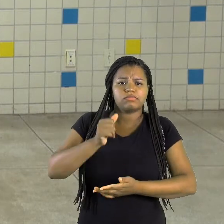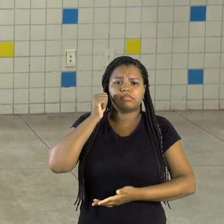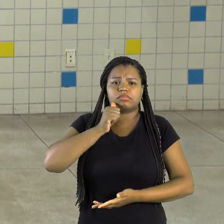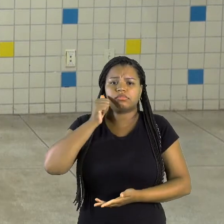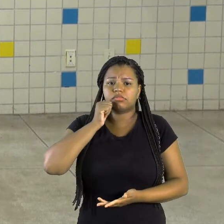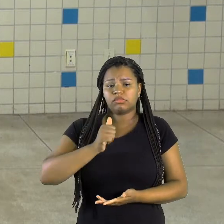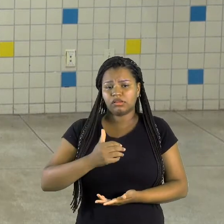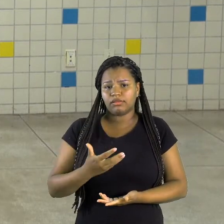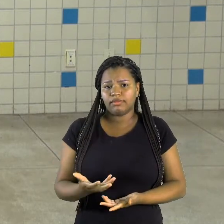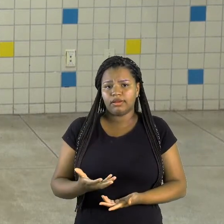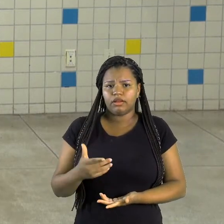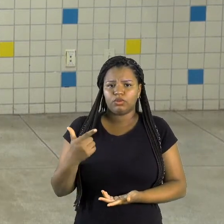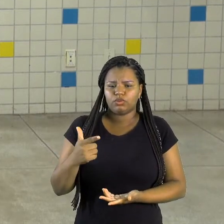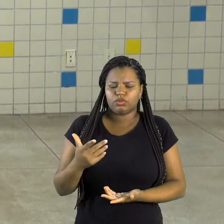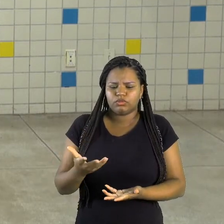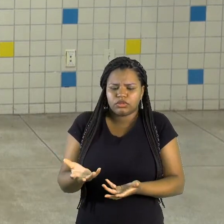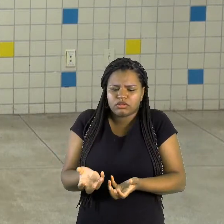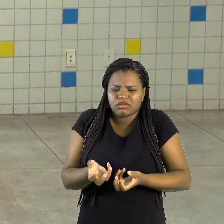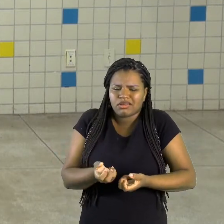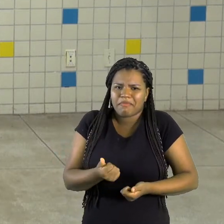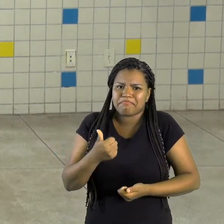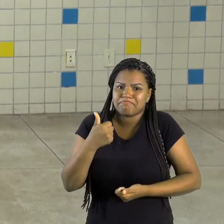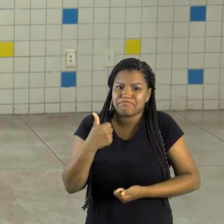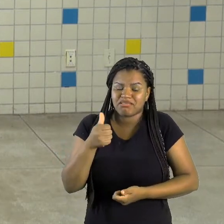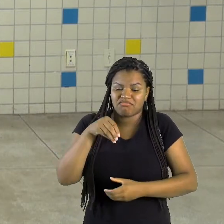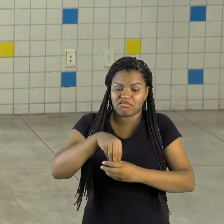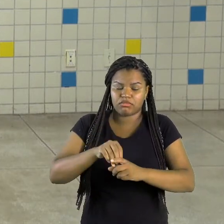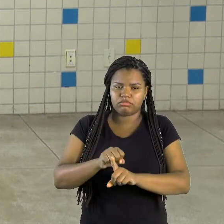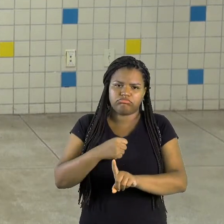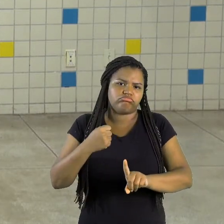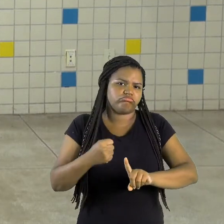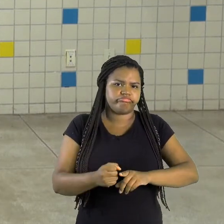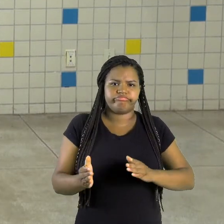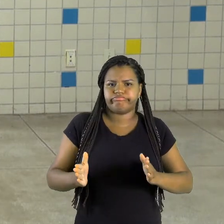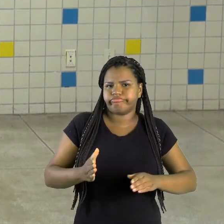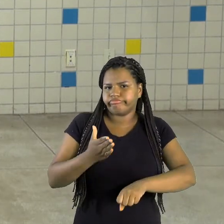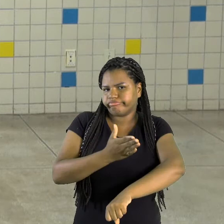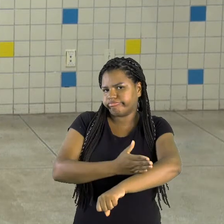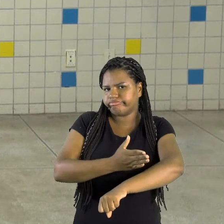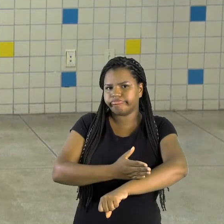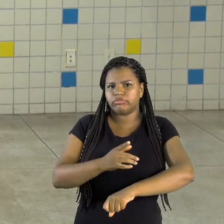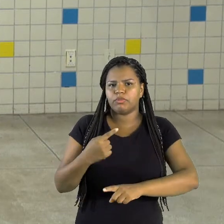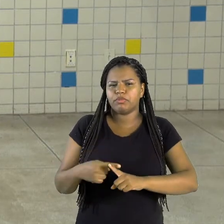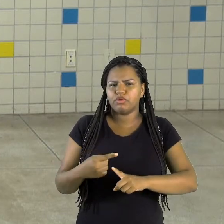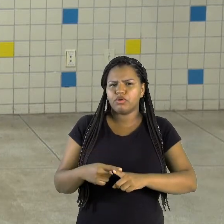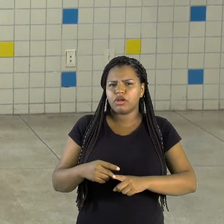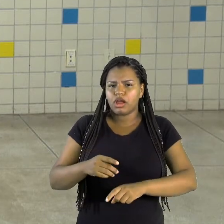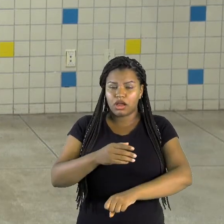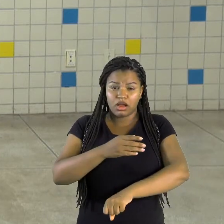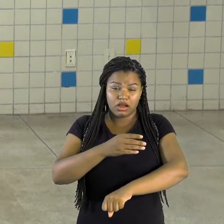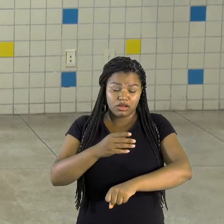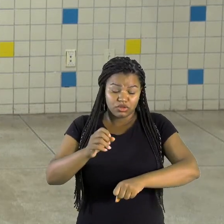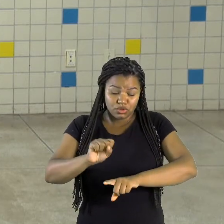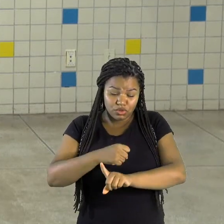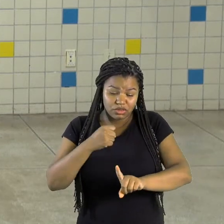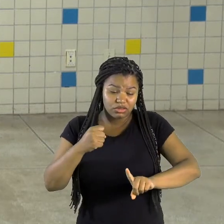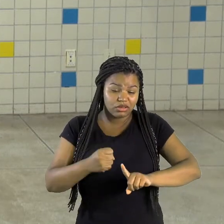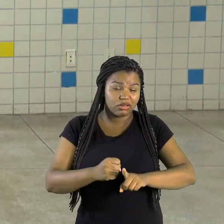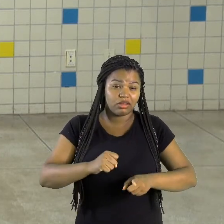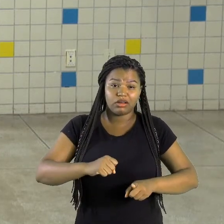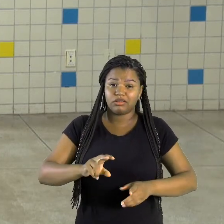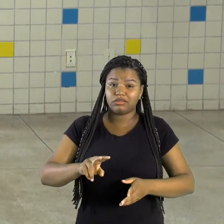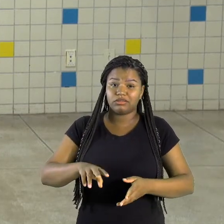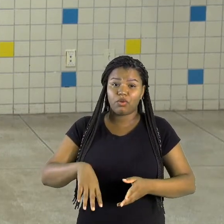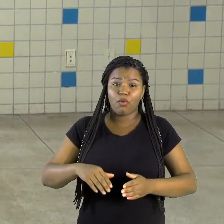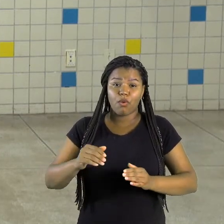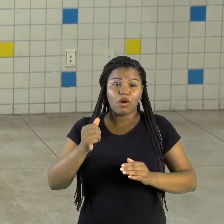não eram muito bem acolhidas na sociedade medieval, porque era uma sociedade extremamente machista, cujo valor